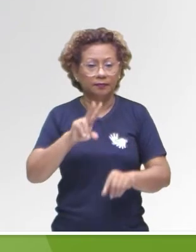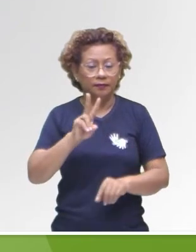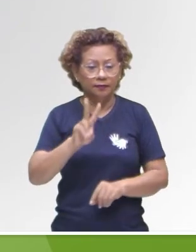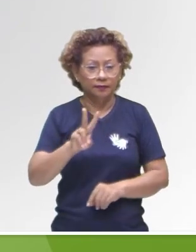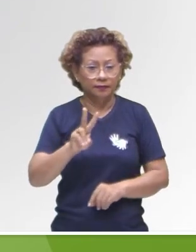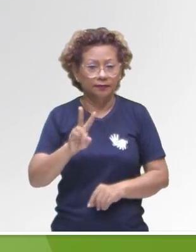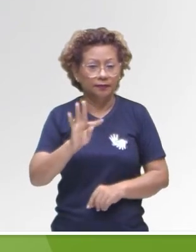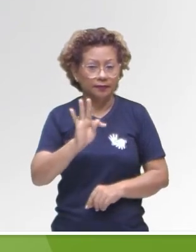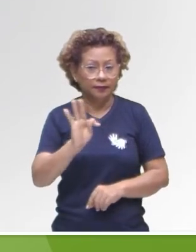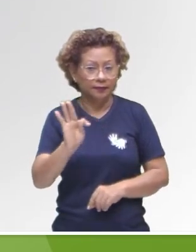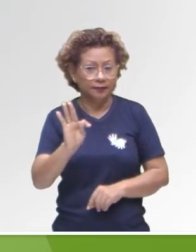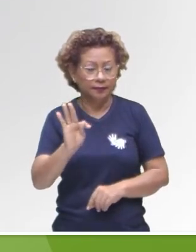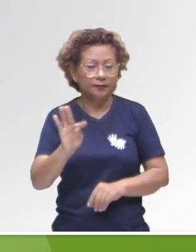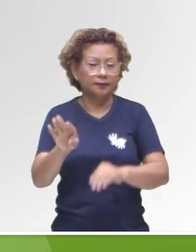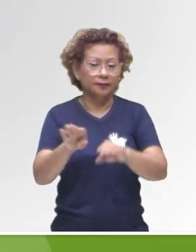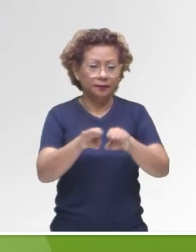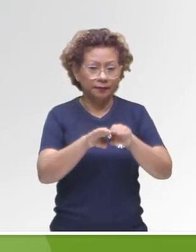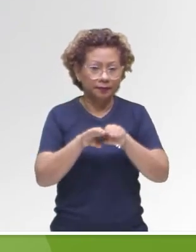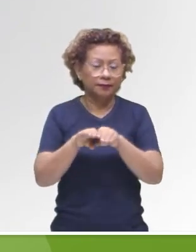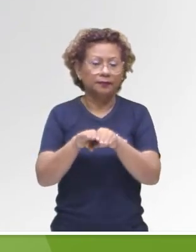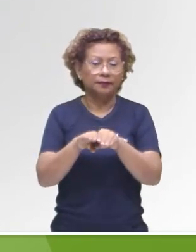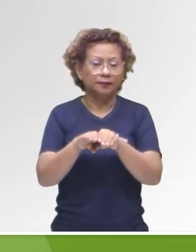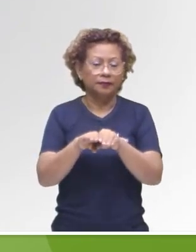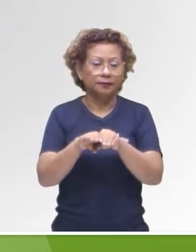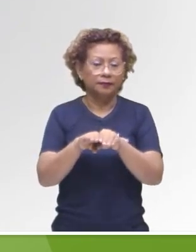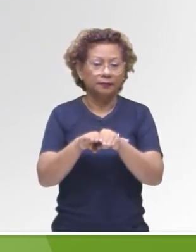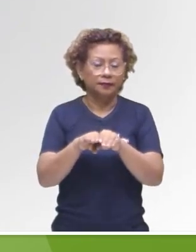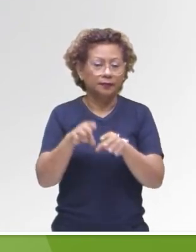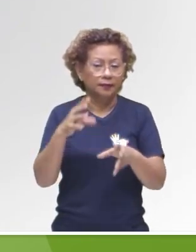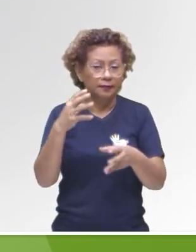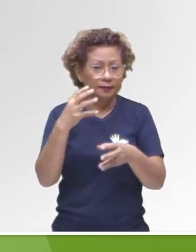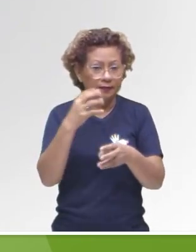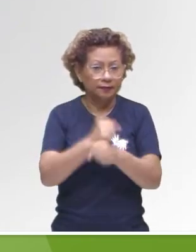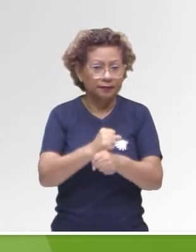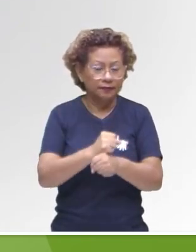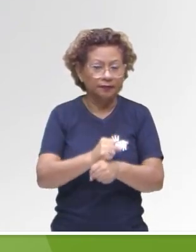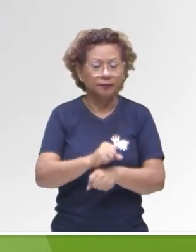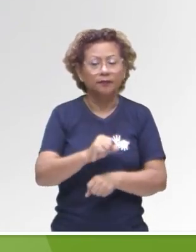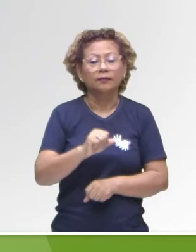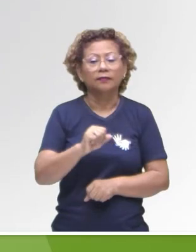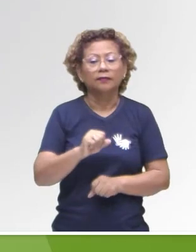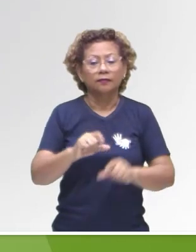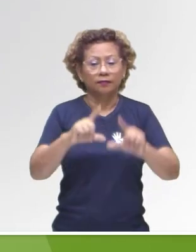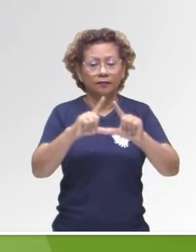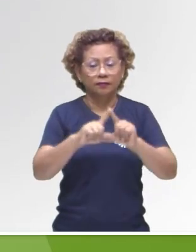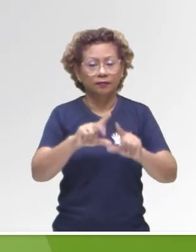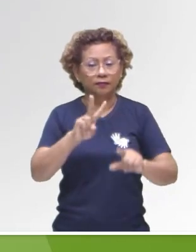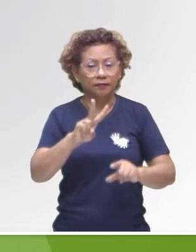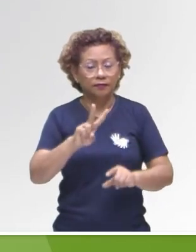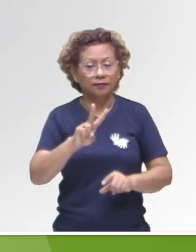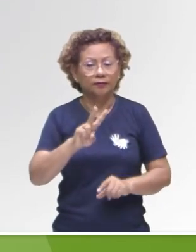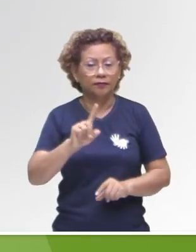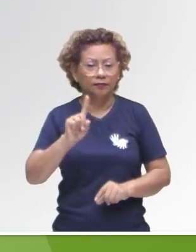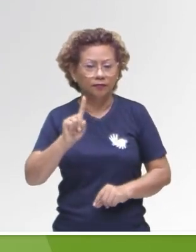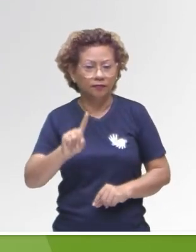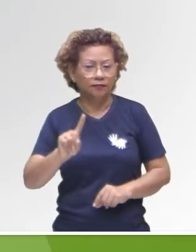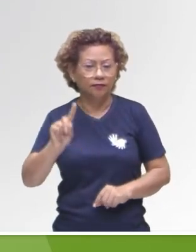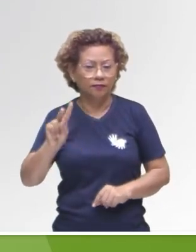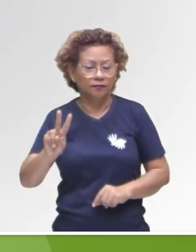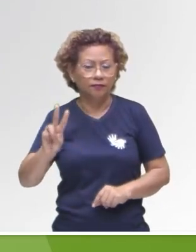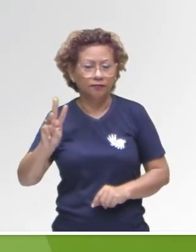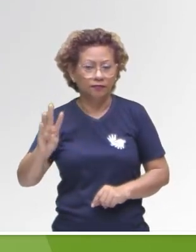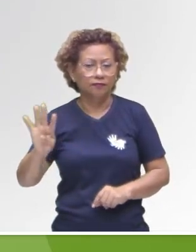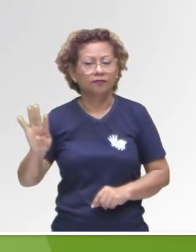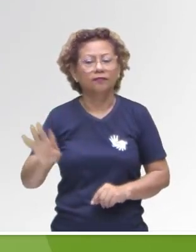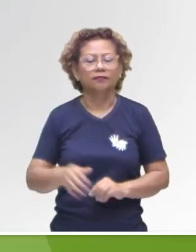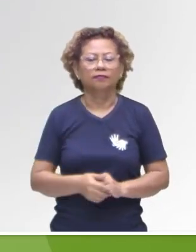da associação é a soma do ΔV de cada capacitor. É a